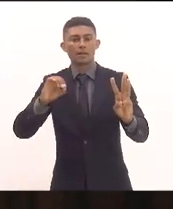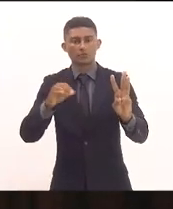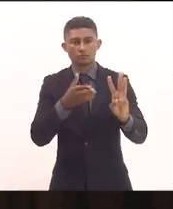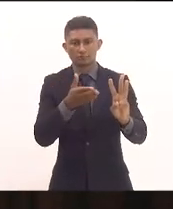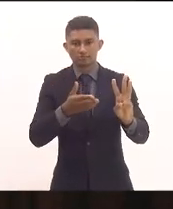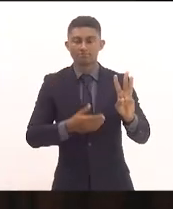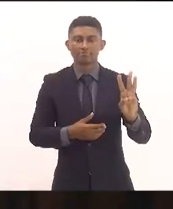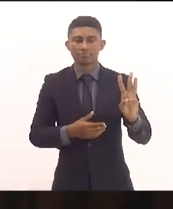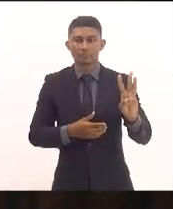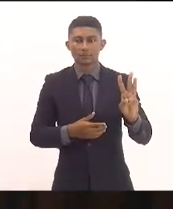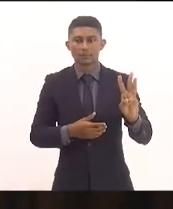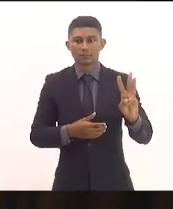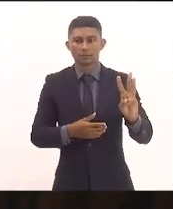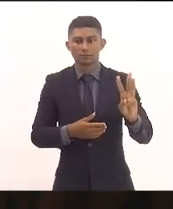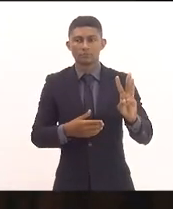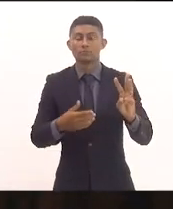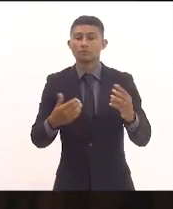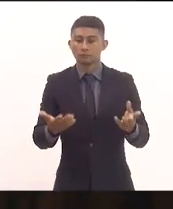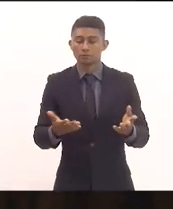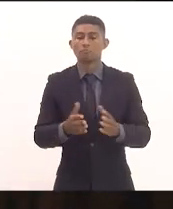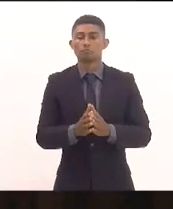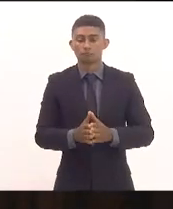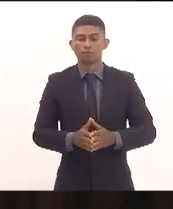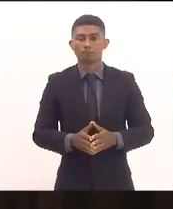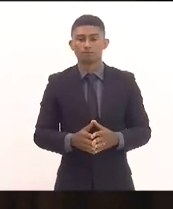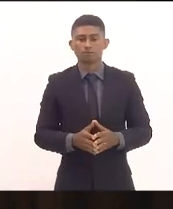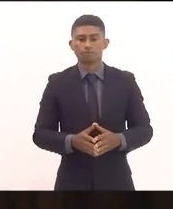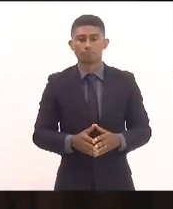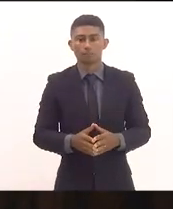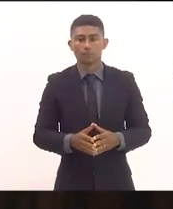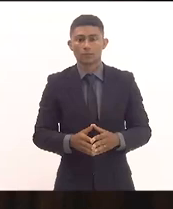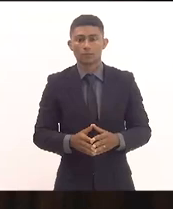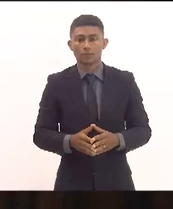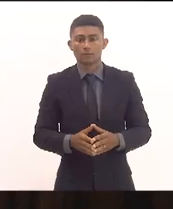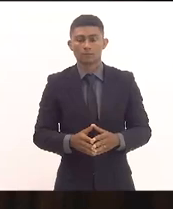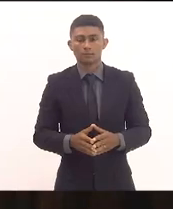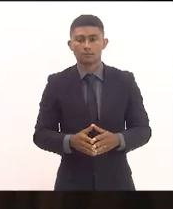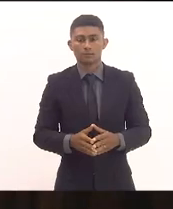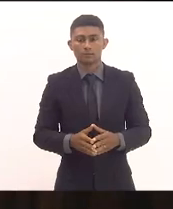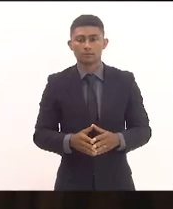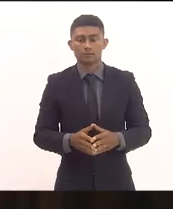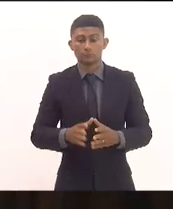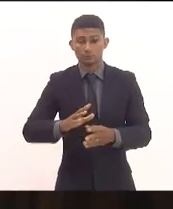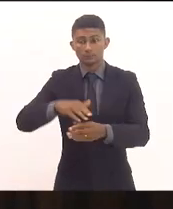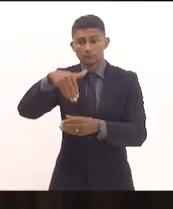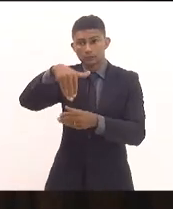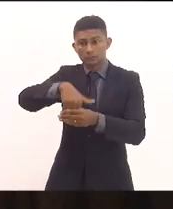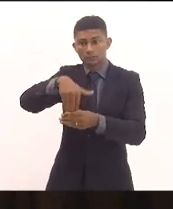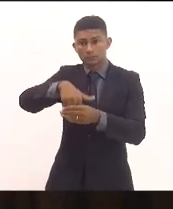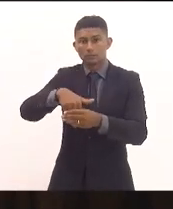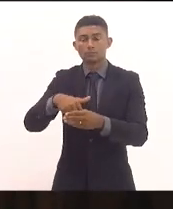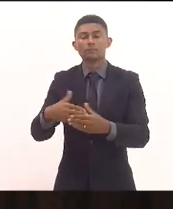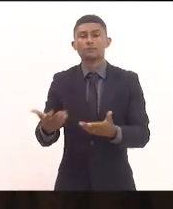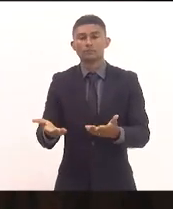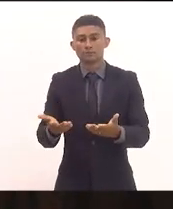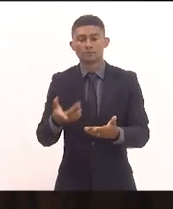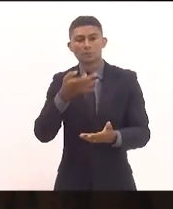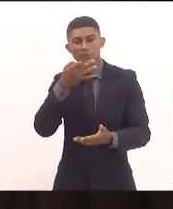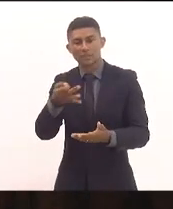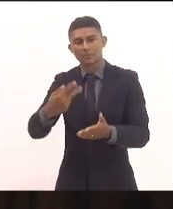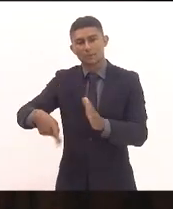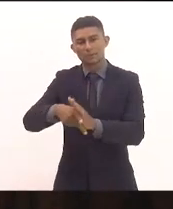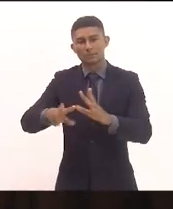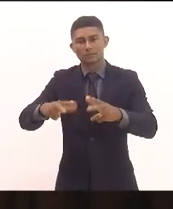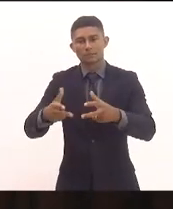Pacheco, relator do vencido, Eurico Júnior. Em votação, parecer da Comissão de Constituição e